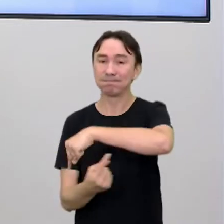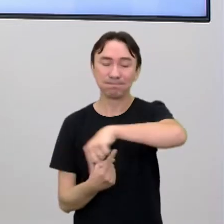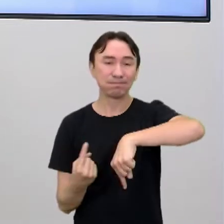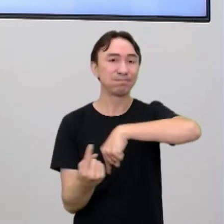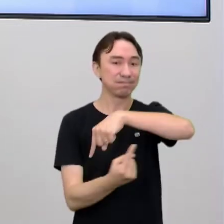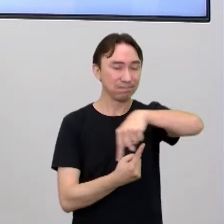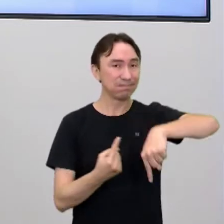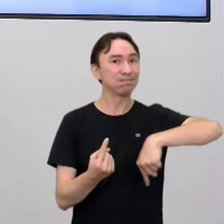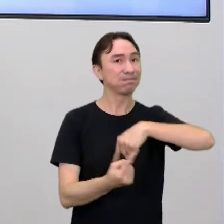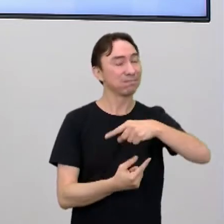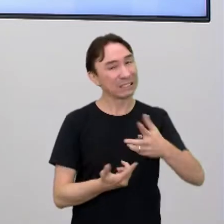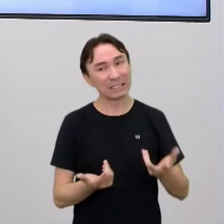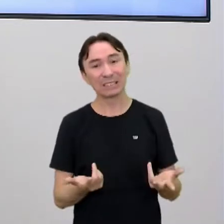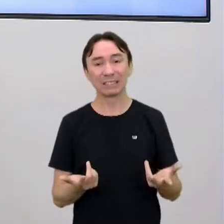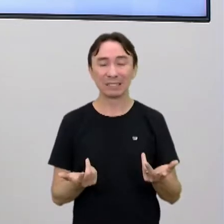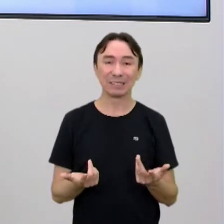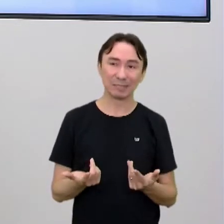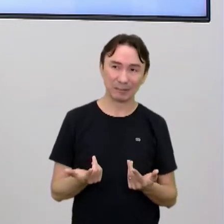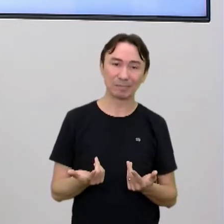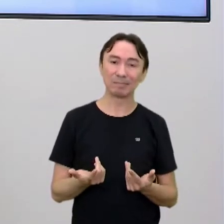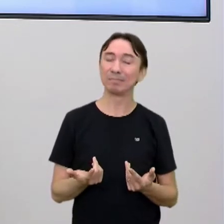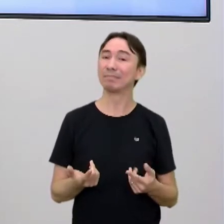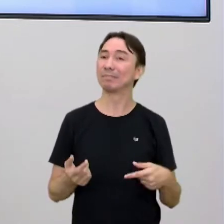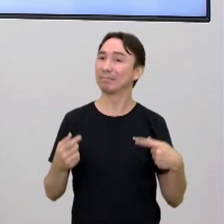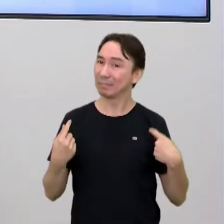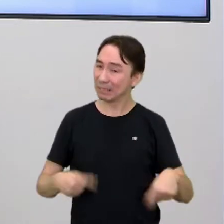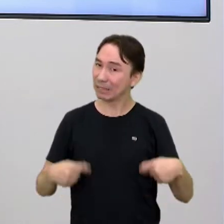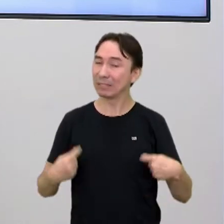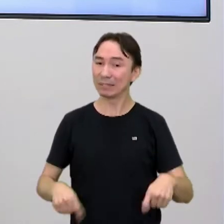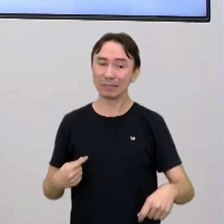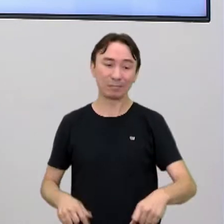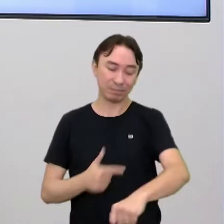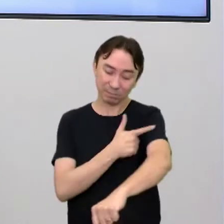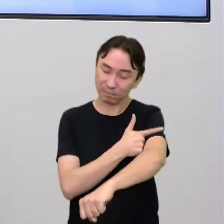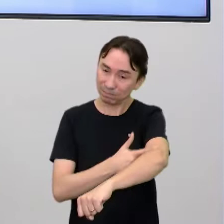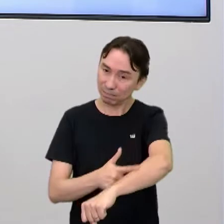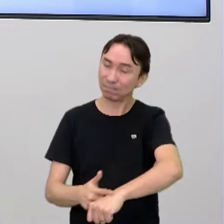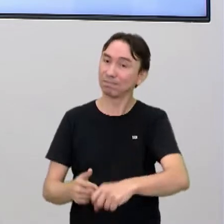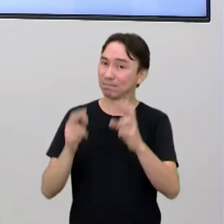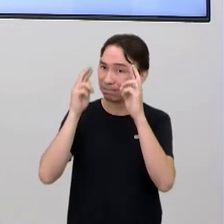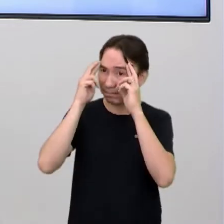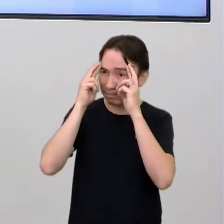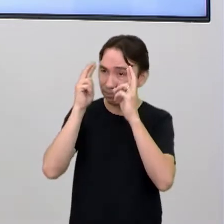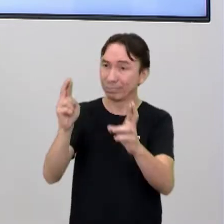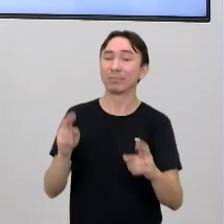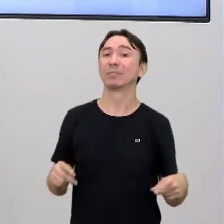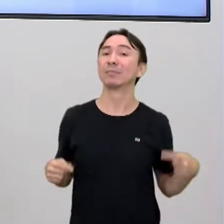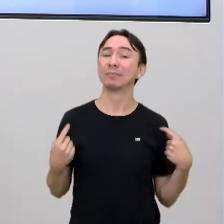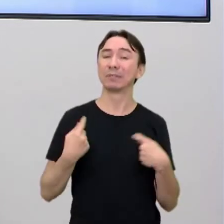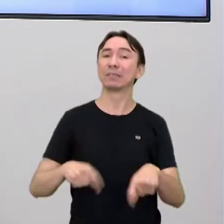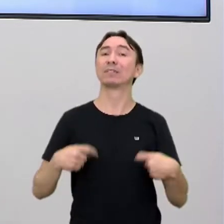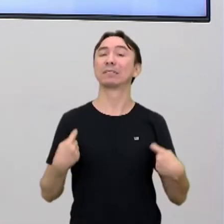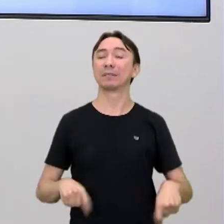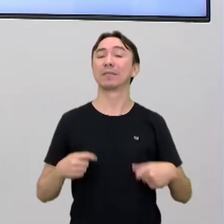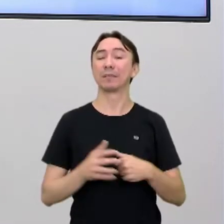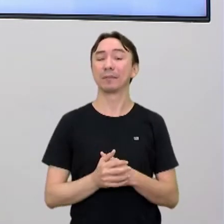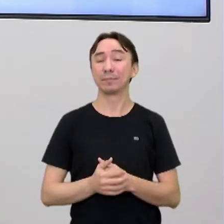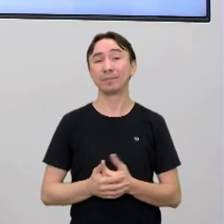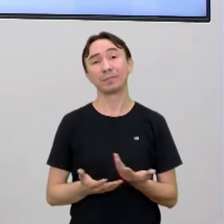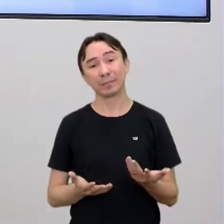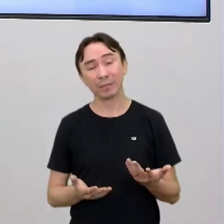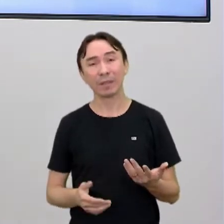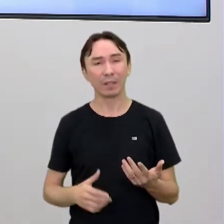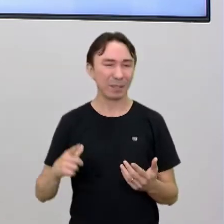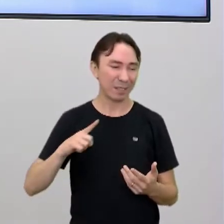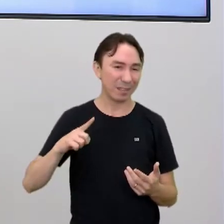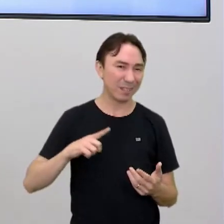cada vez mais respeitoso, né? Quer dizer, tem várias questões que a gente andou